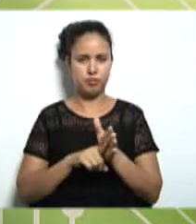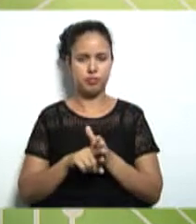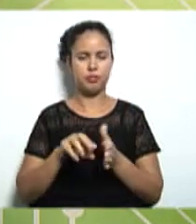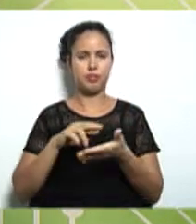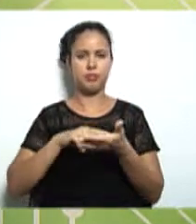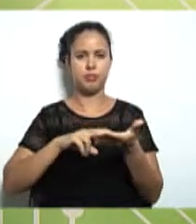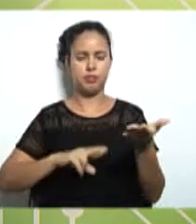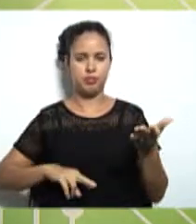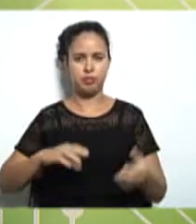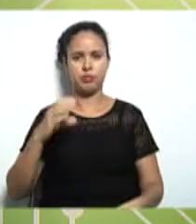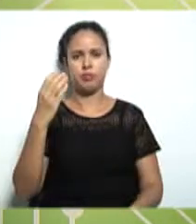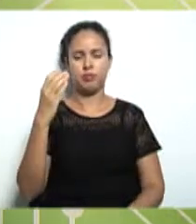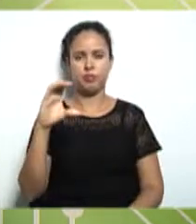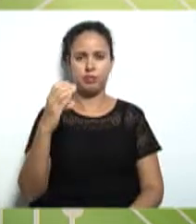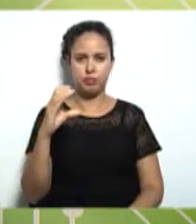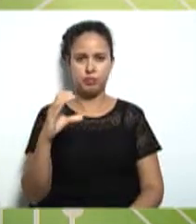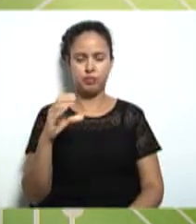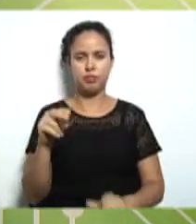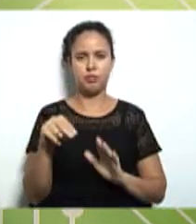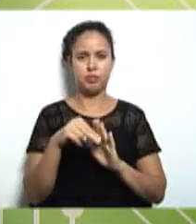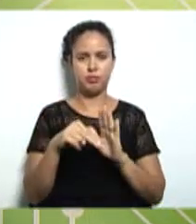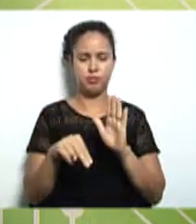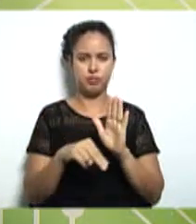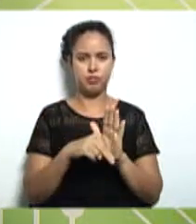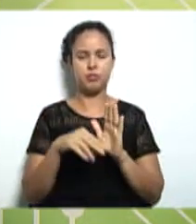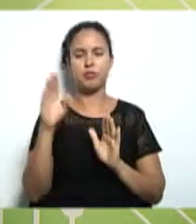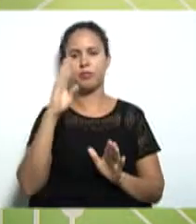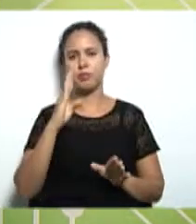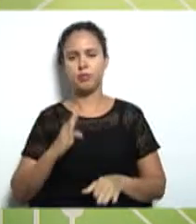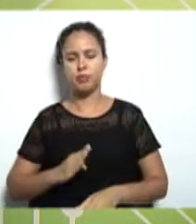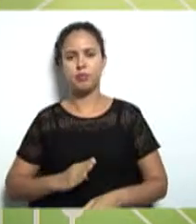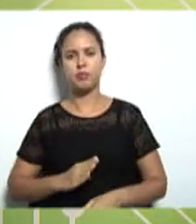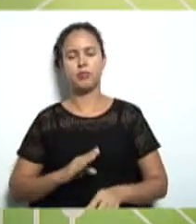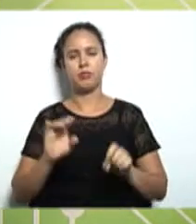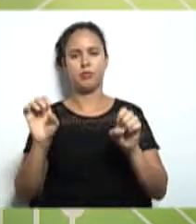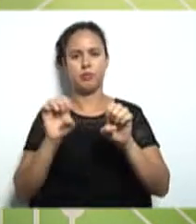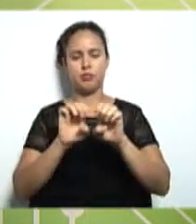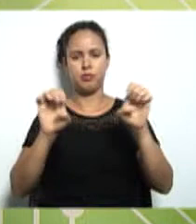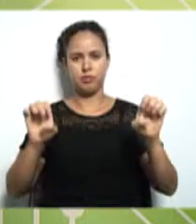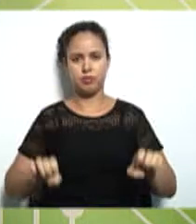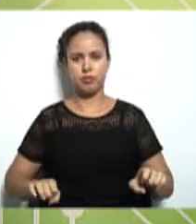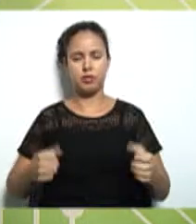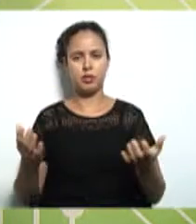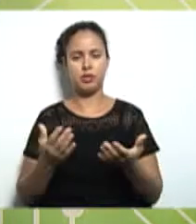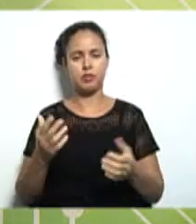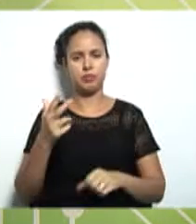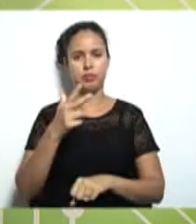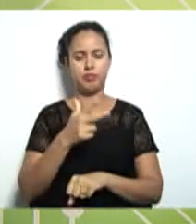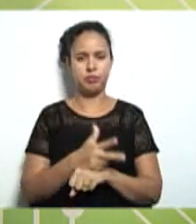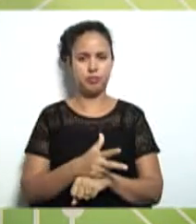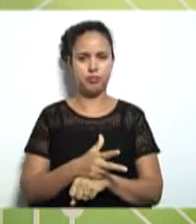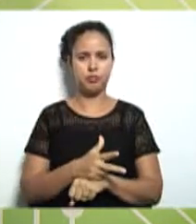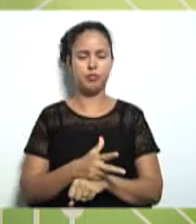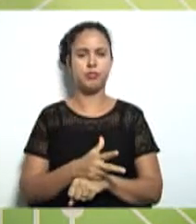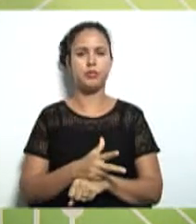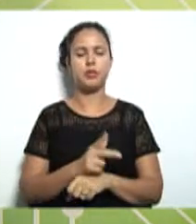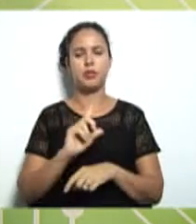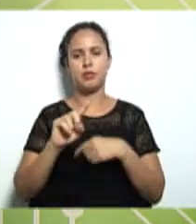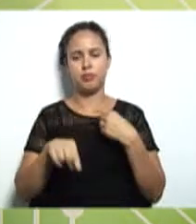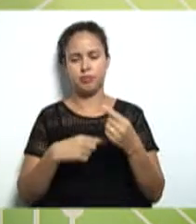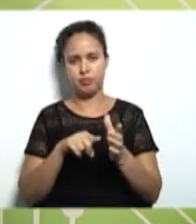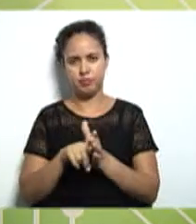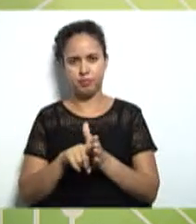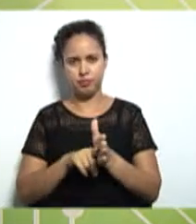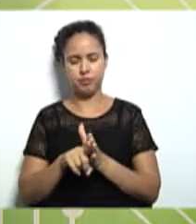redação científica, das normas brasileiras, né, da estrutura, e agora a gente vai ver, depois que eu fiz a minha pesquisa, que é